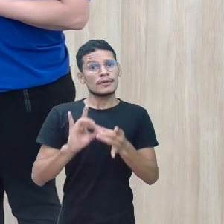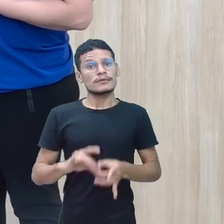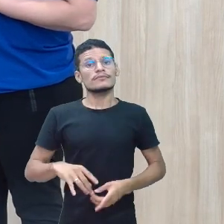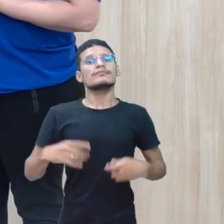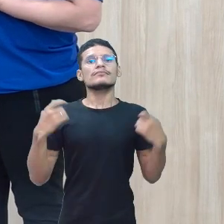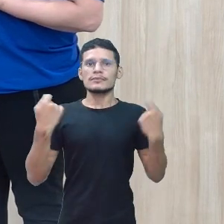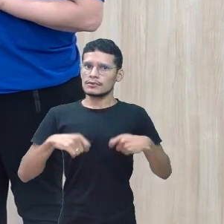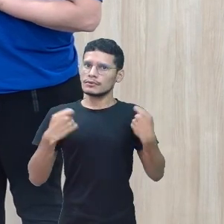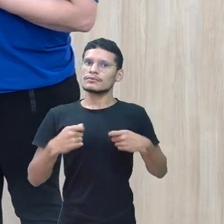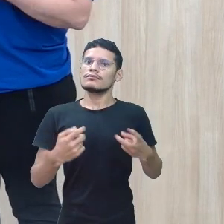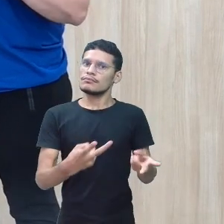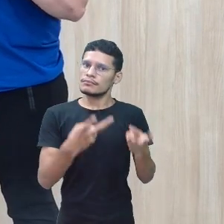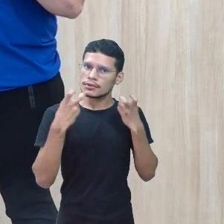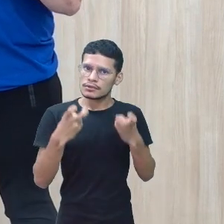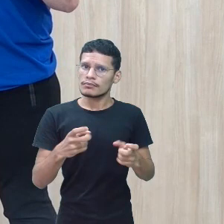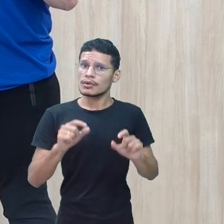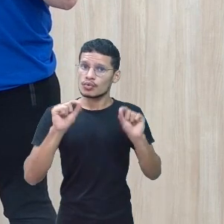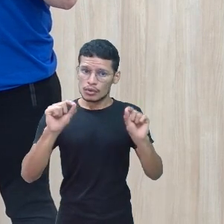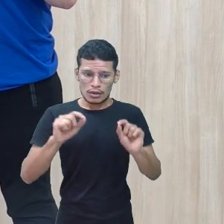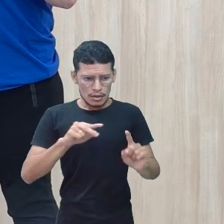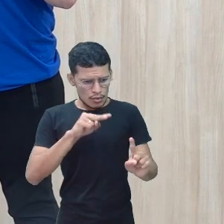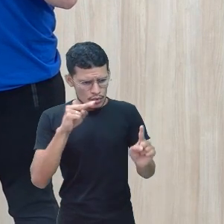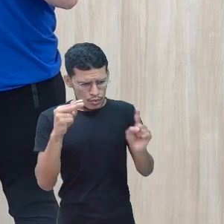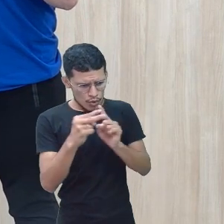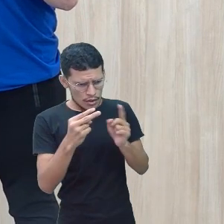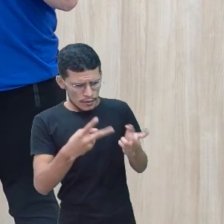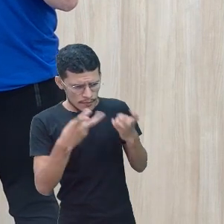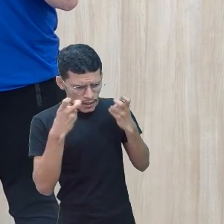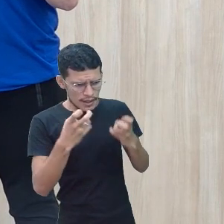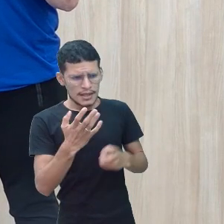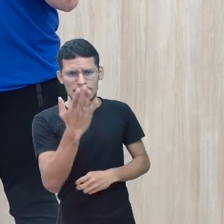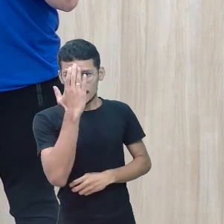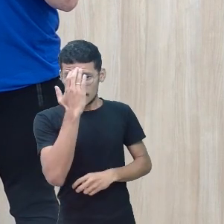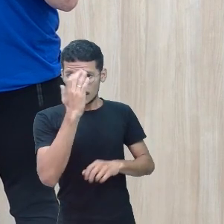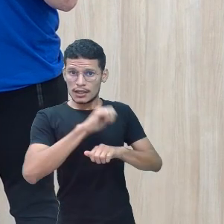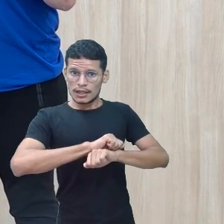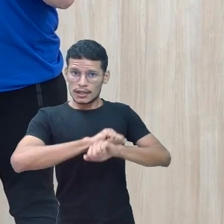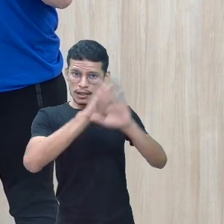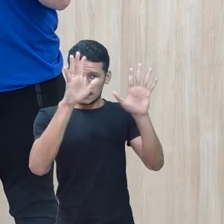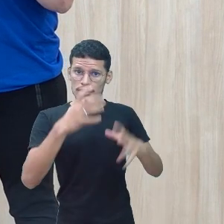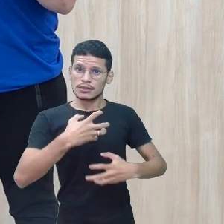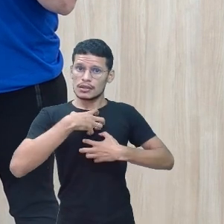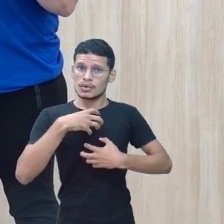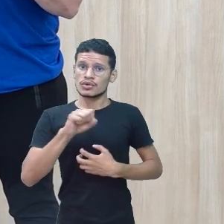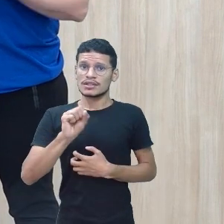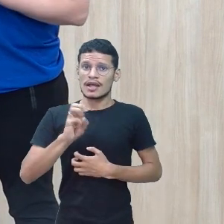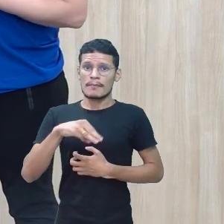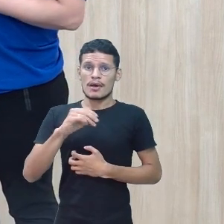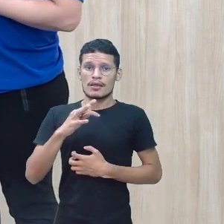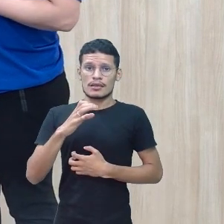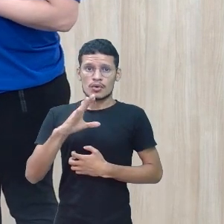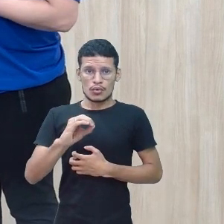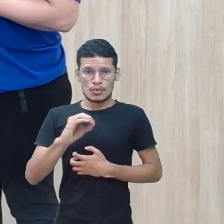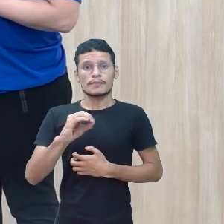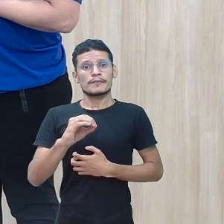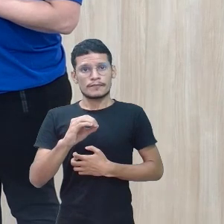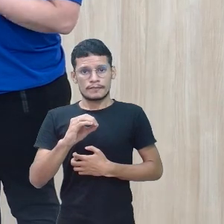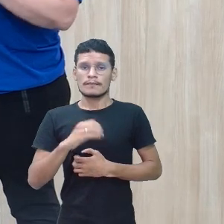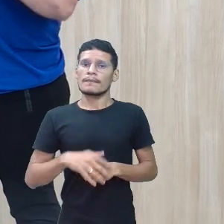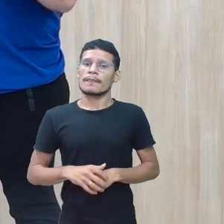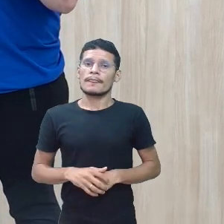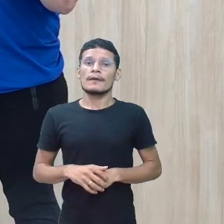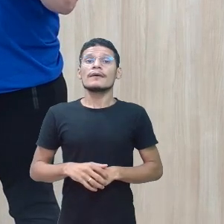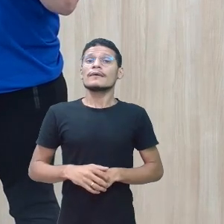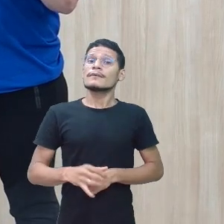necessário perceber, ter esta noção, esse sentido semântico nocional, não é? Que